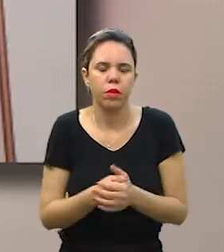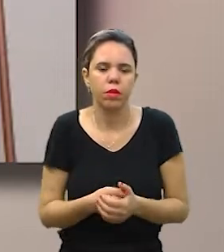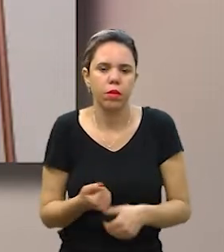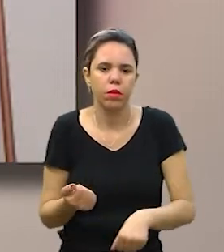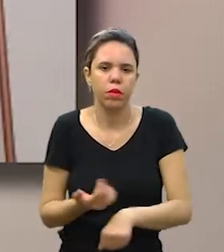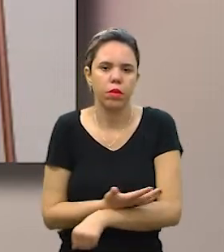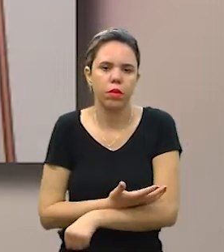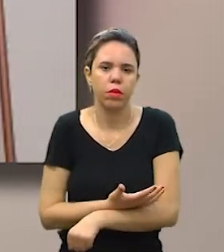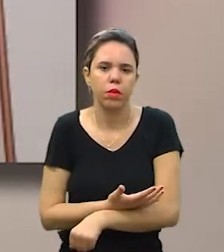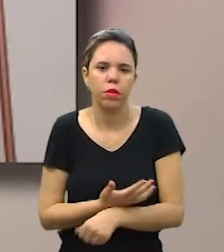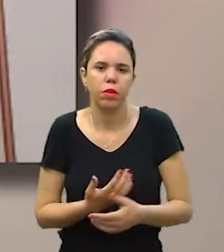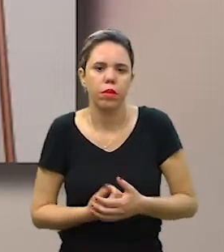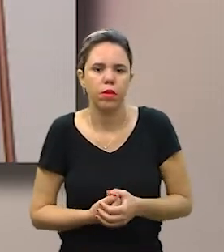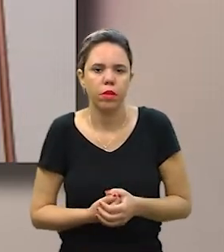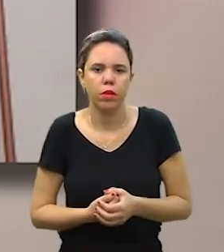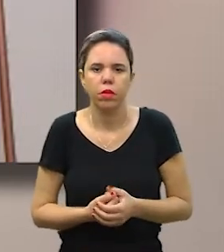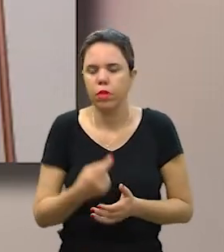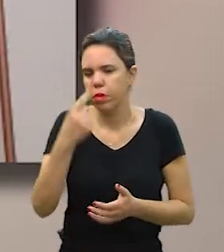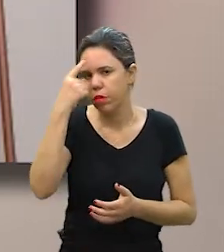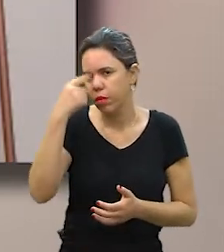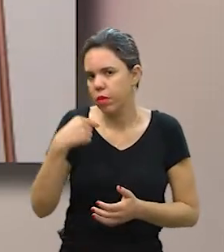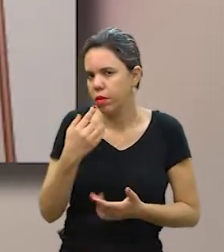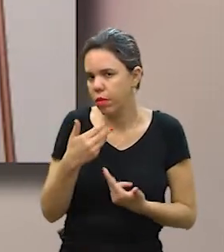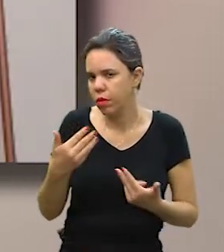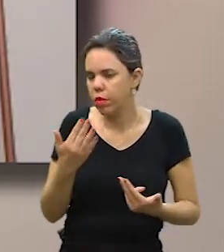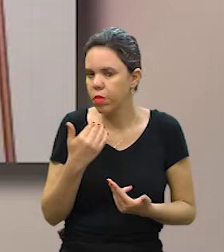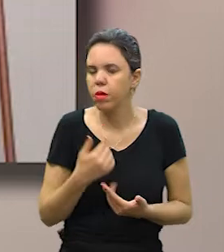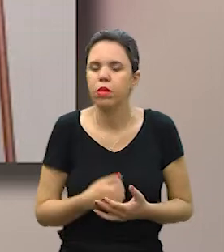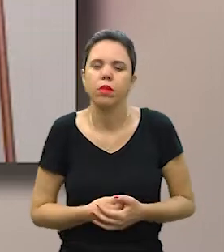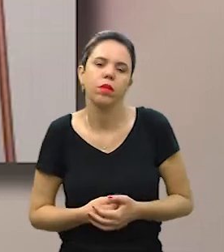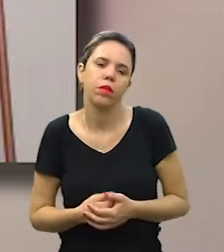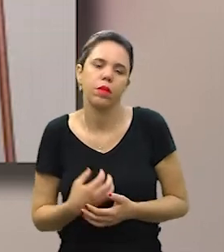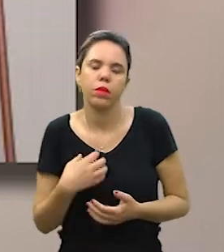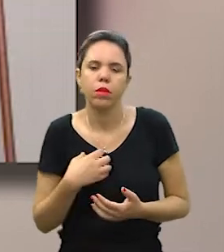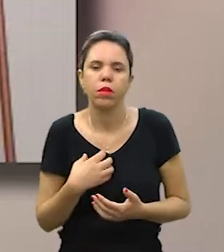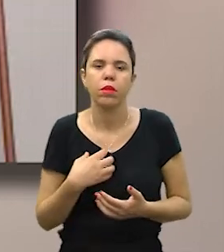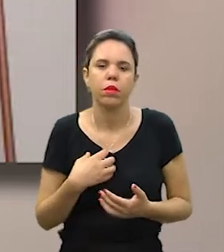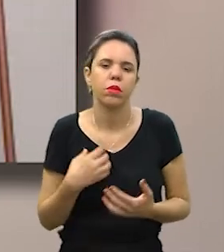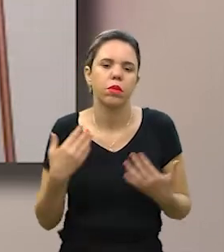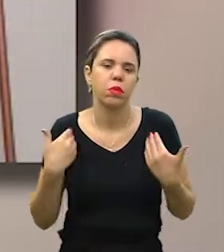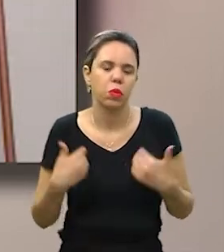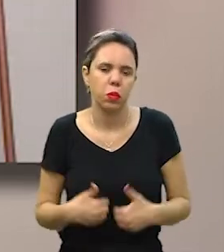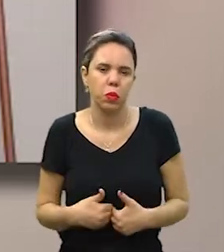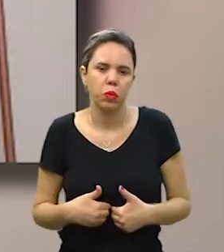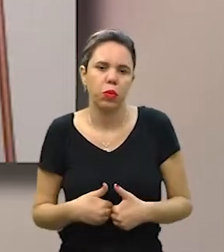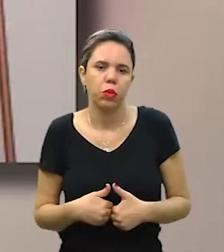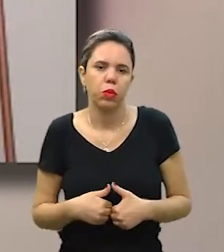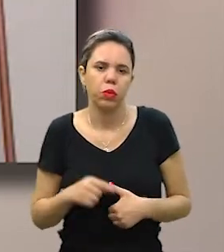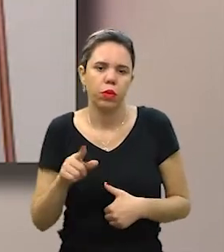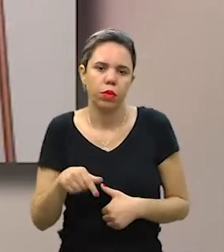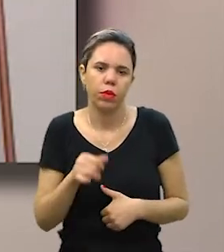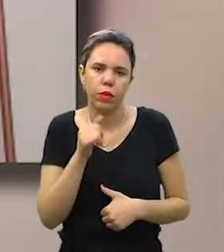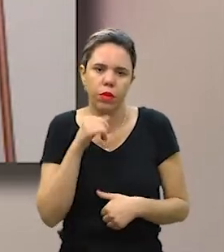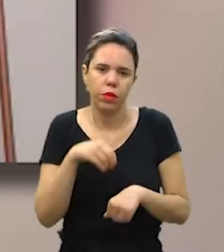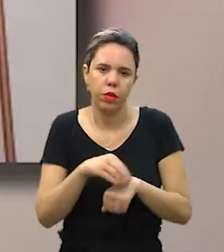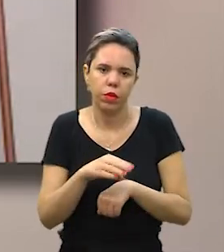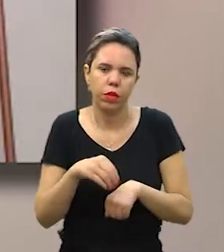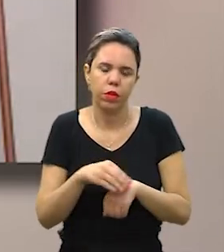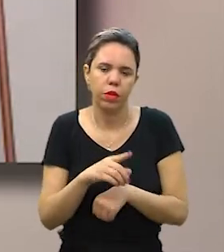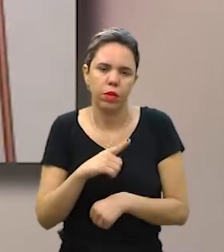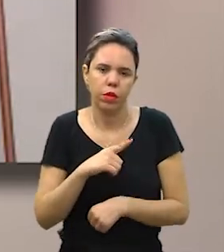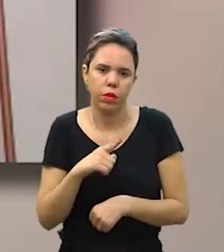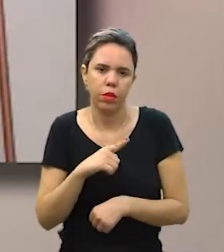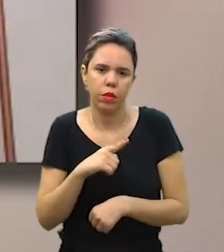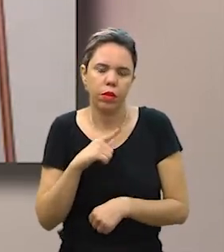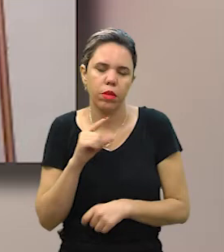questões emocionais, o perfil alimentar, né, o perfil físico. Então é aí que a gente